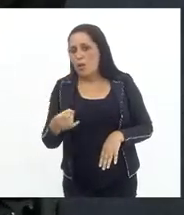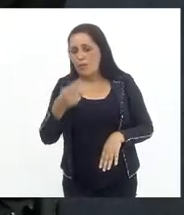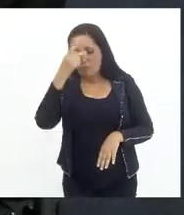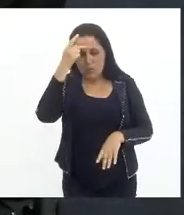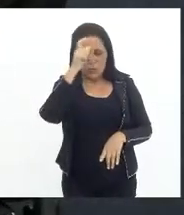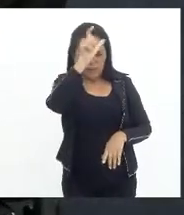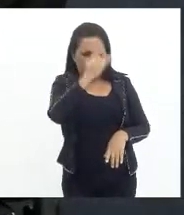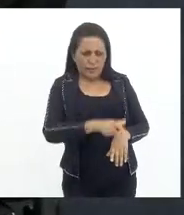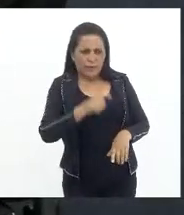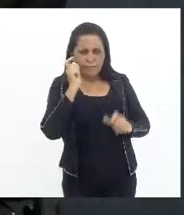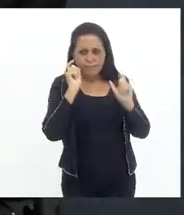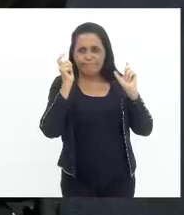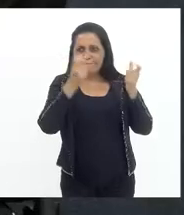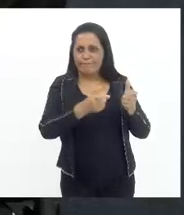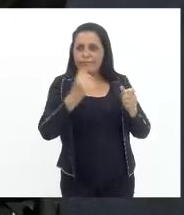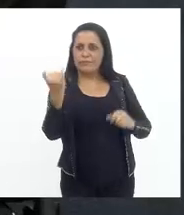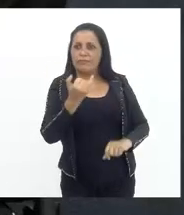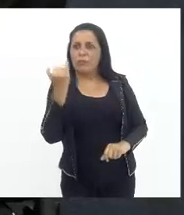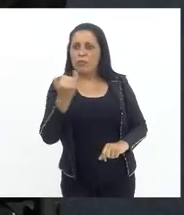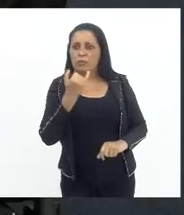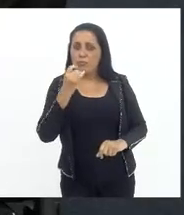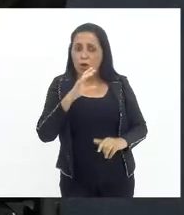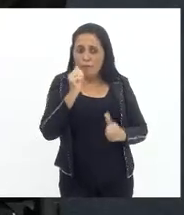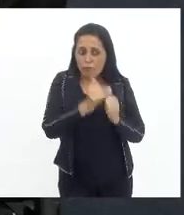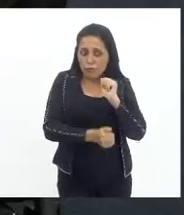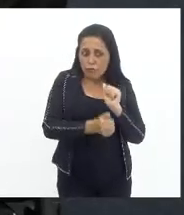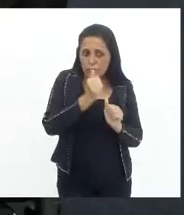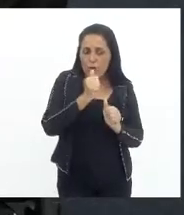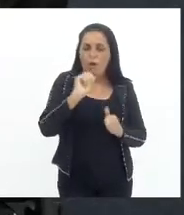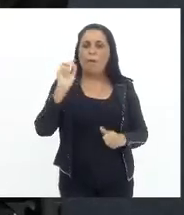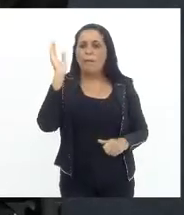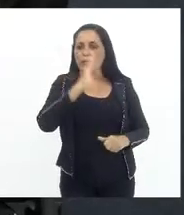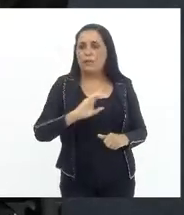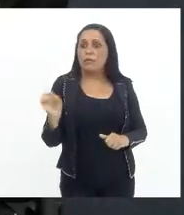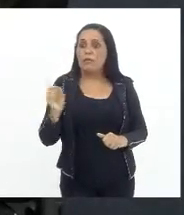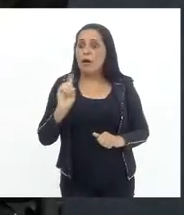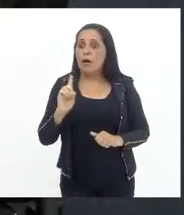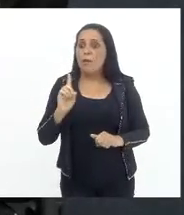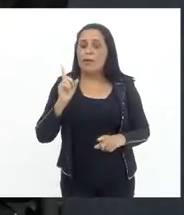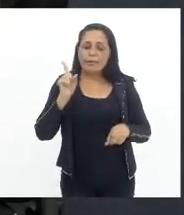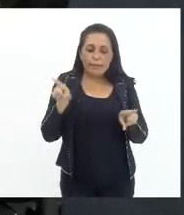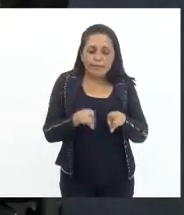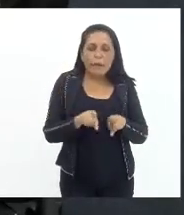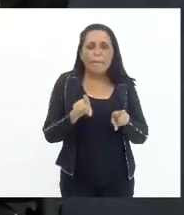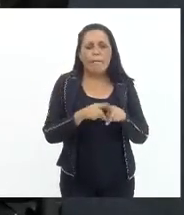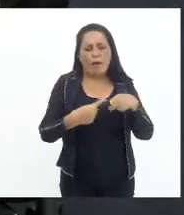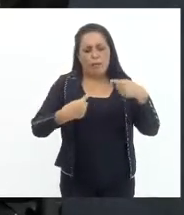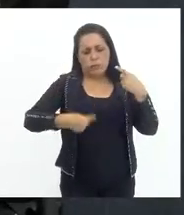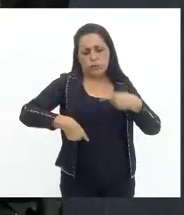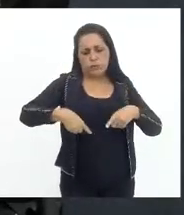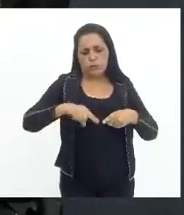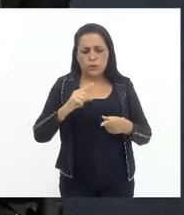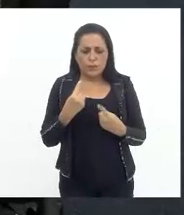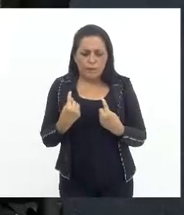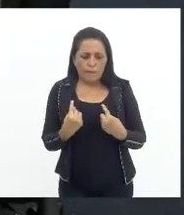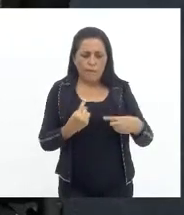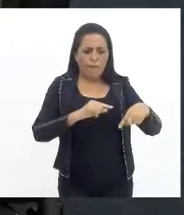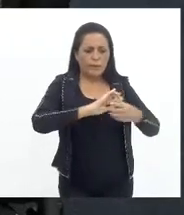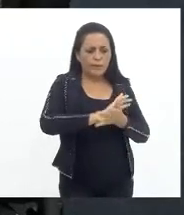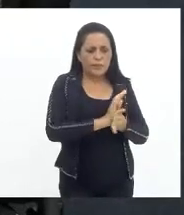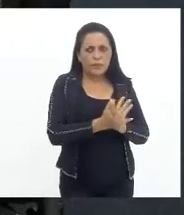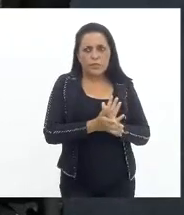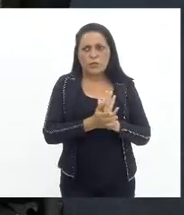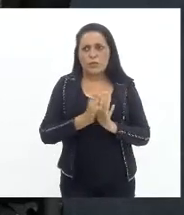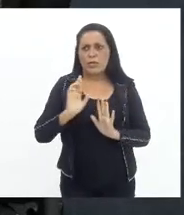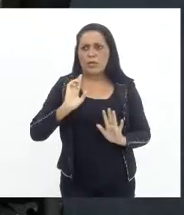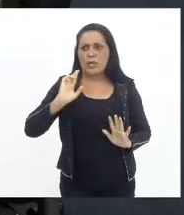interessante e importante, não só para o futebol brasileiro, mas também pelo debate contra o racismo religioso e a